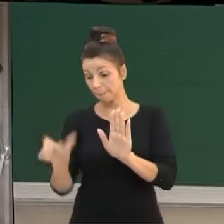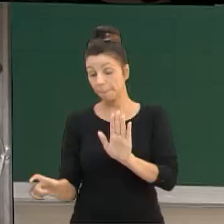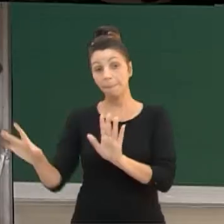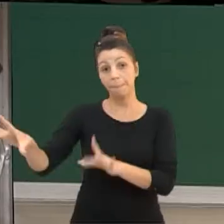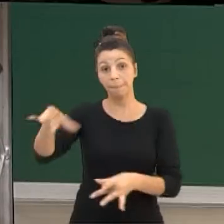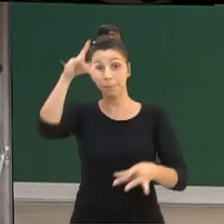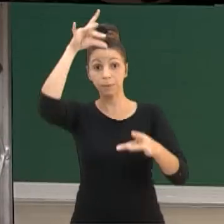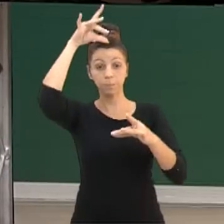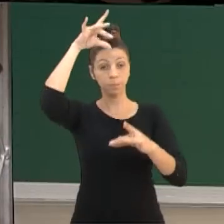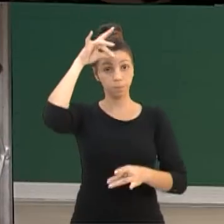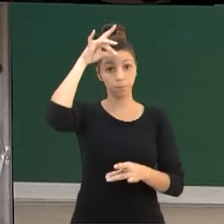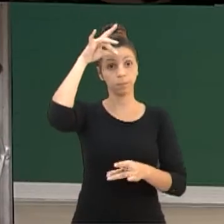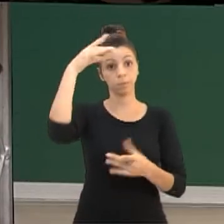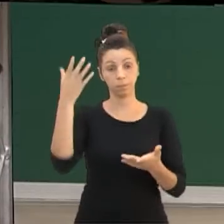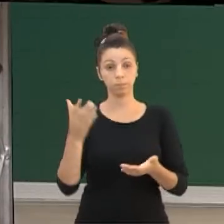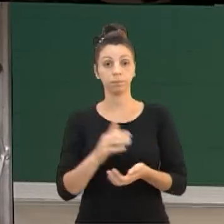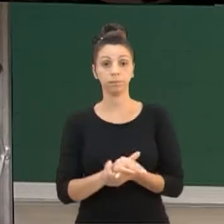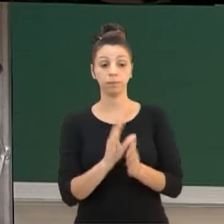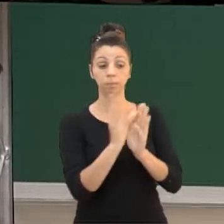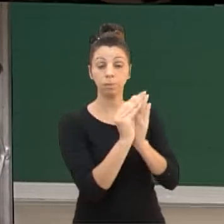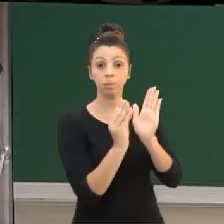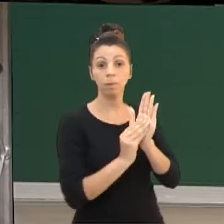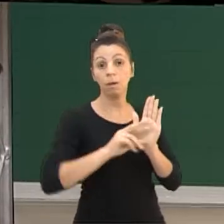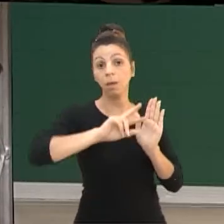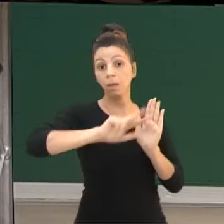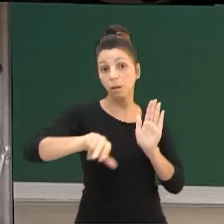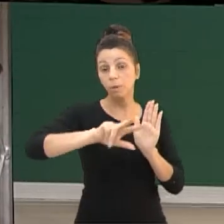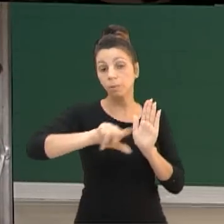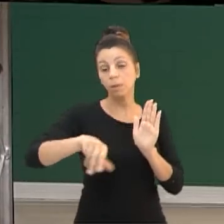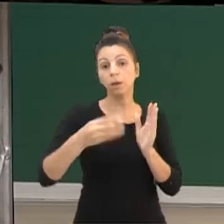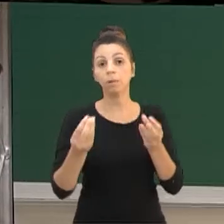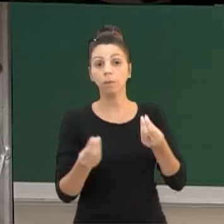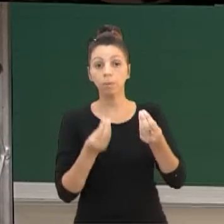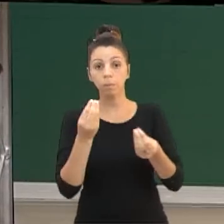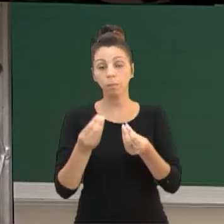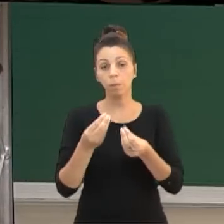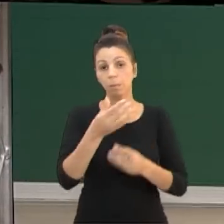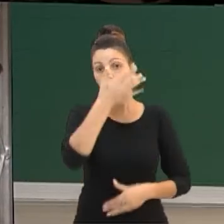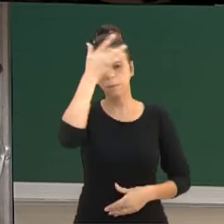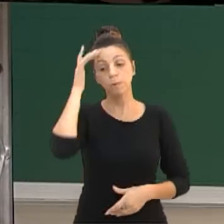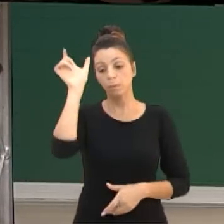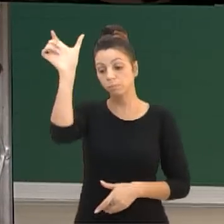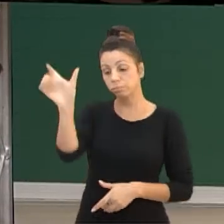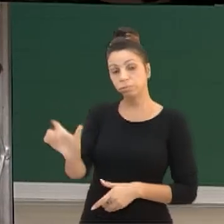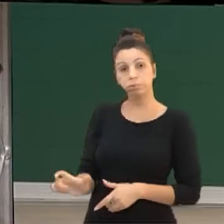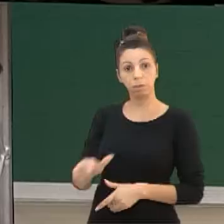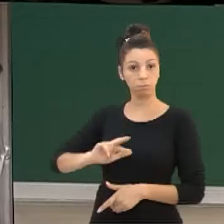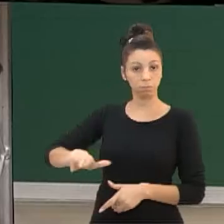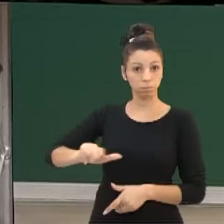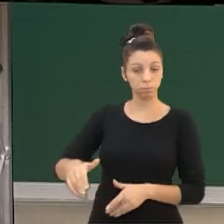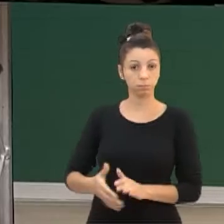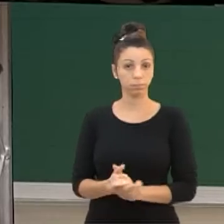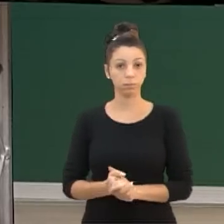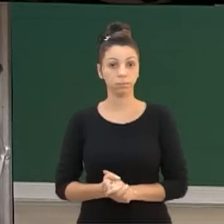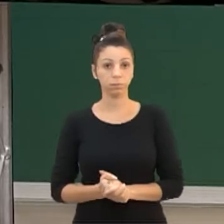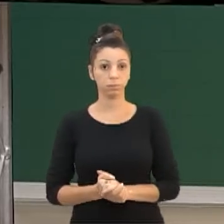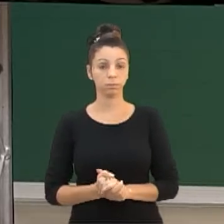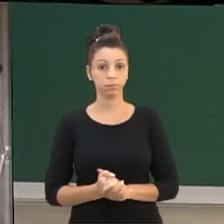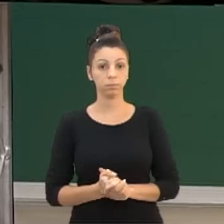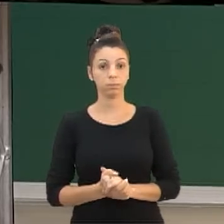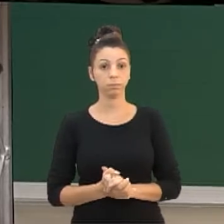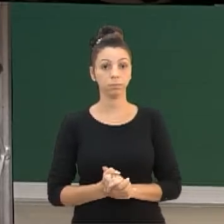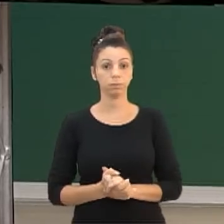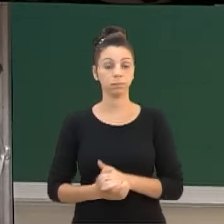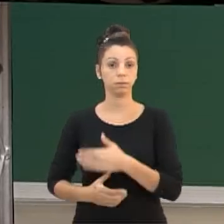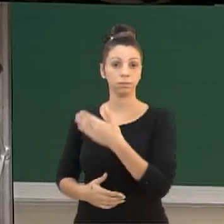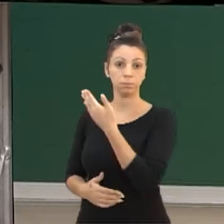se ele tivesse essa capacidade, né? O conteúdo não tem essa capacidade de abordar. O que aborda são as pessoas, portanto, temos aqui uma figura de linguagem